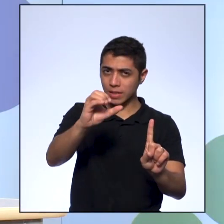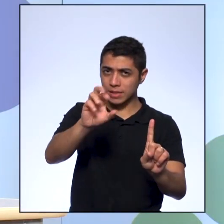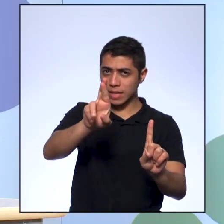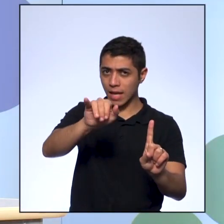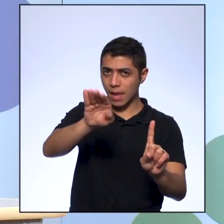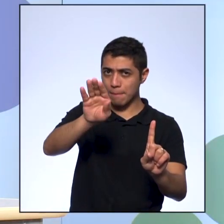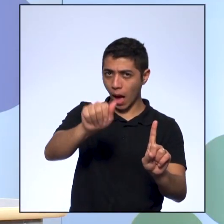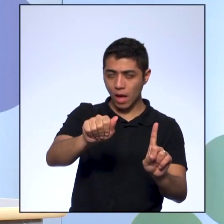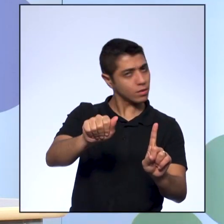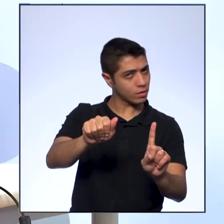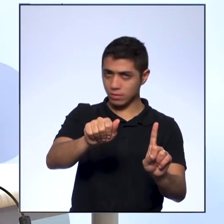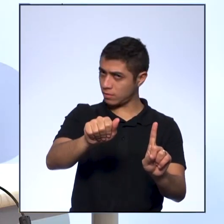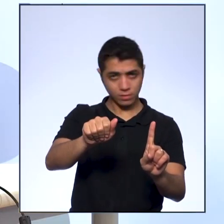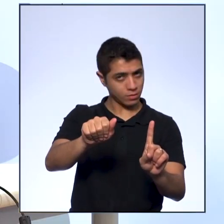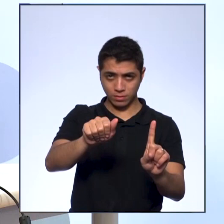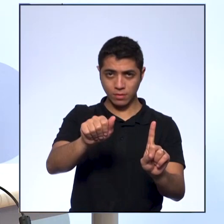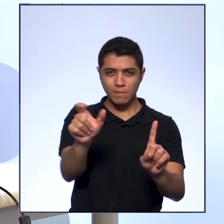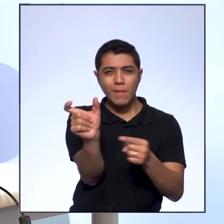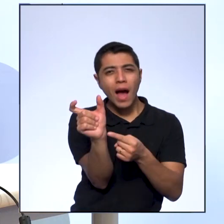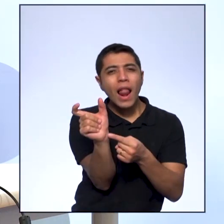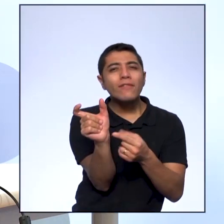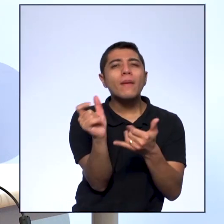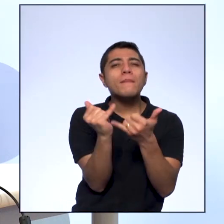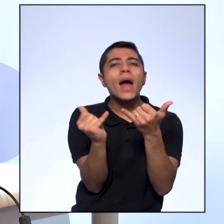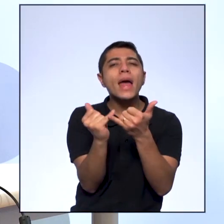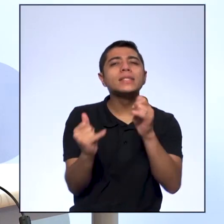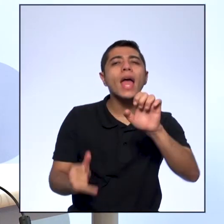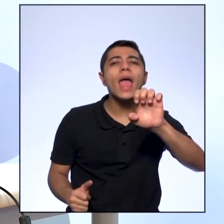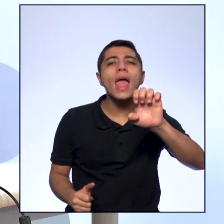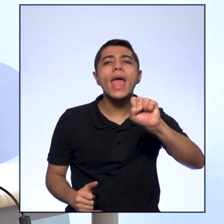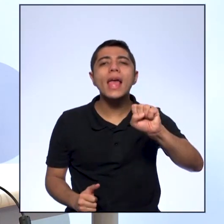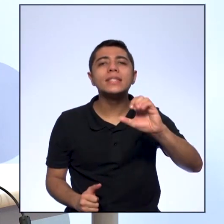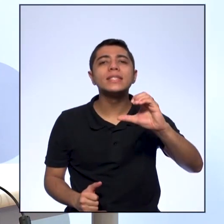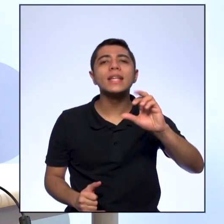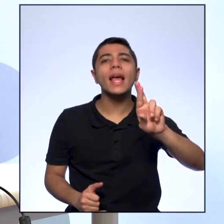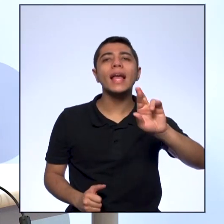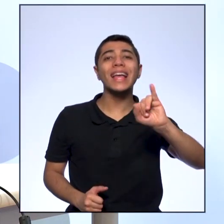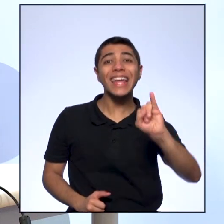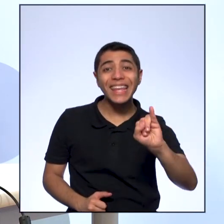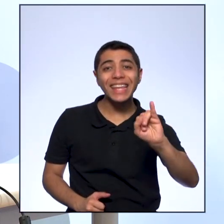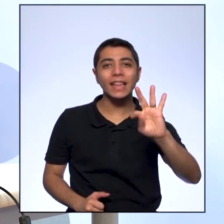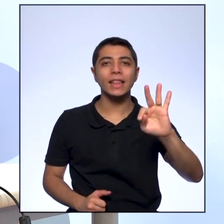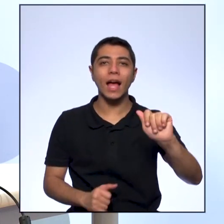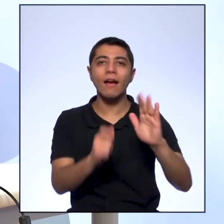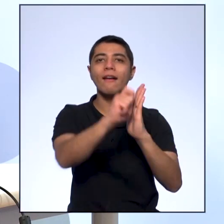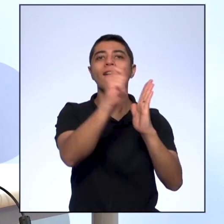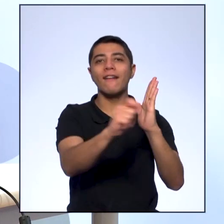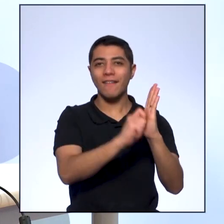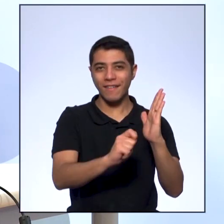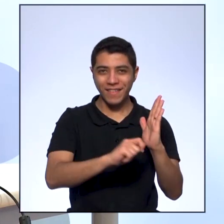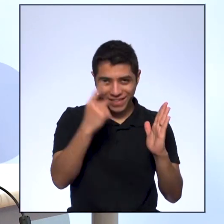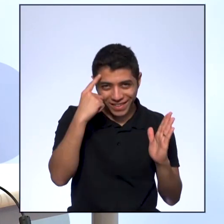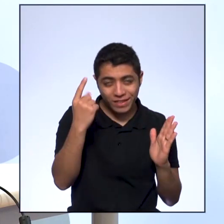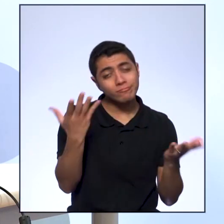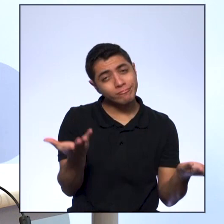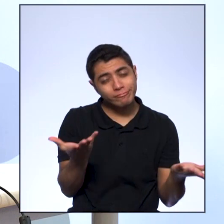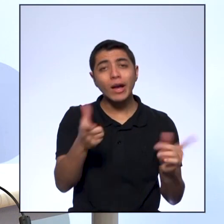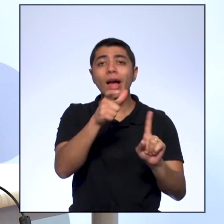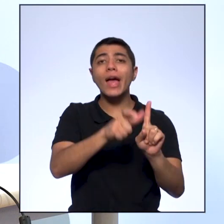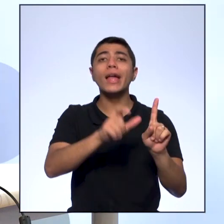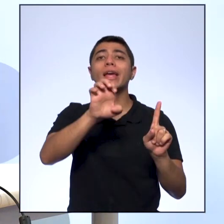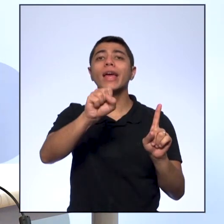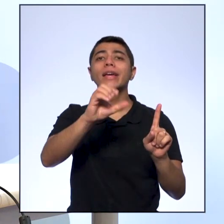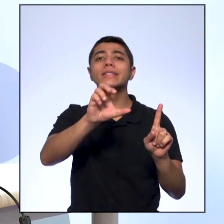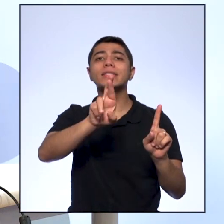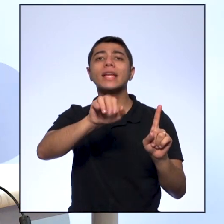os escribas era uma profissão que era meio que passada de pai para filho, né? Era meio que por indicação, e a pessoa recebia um